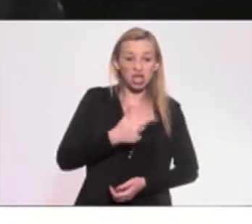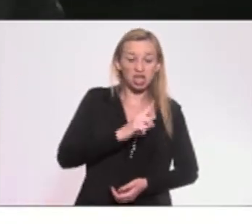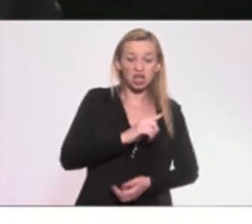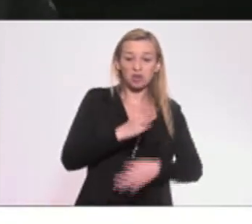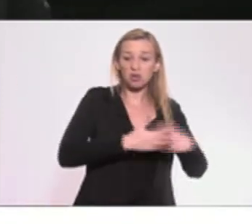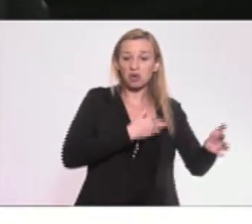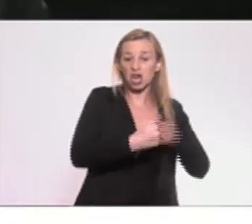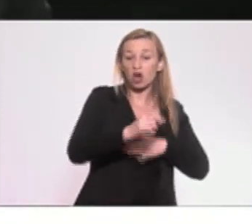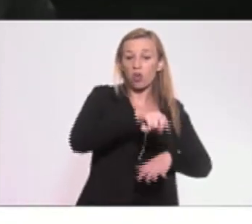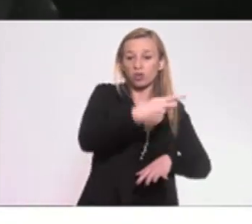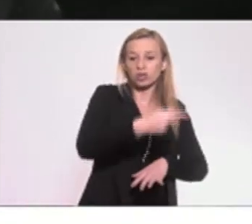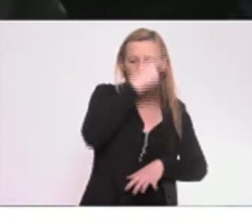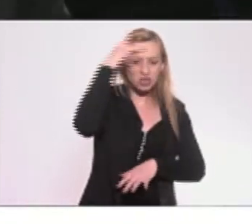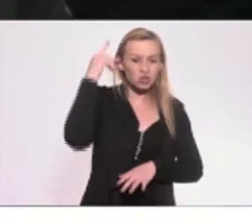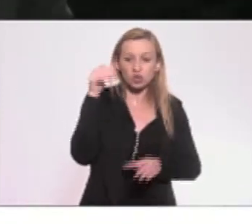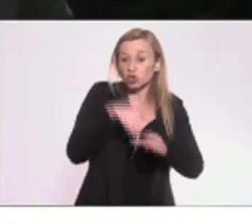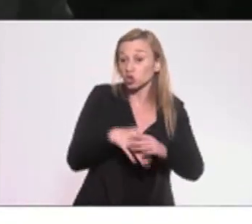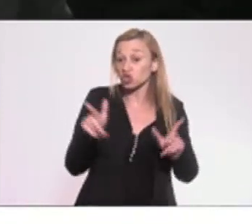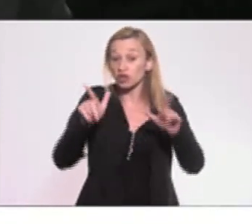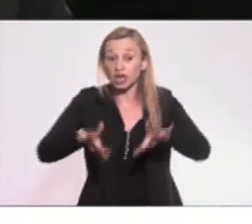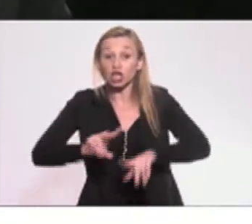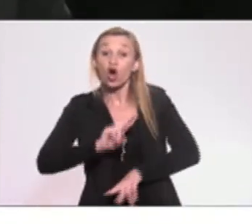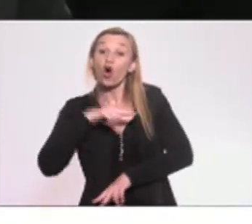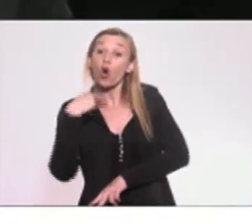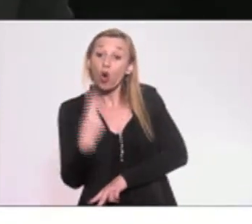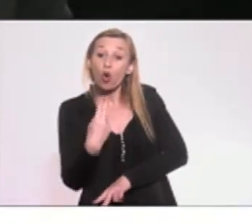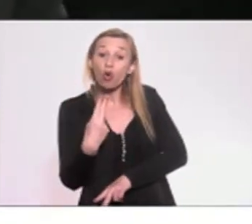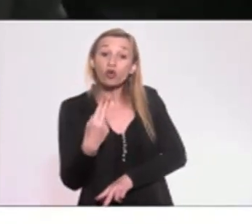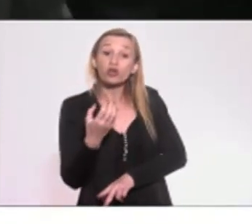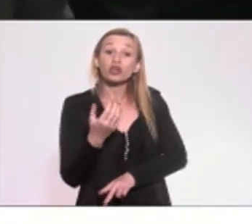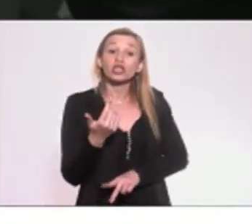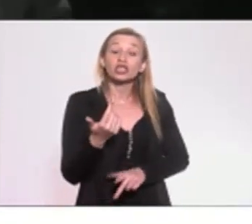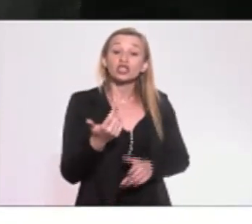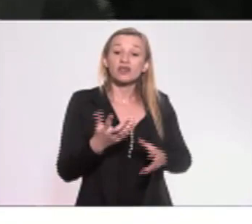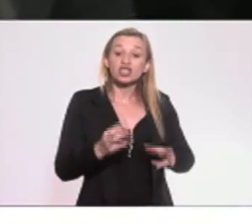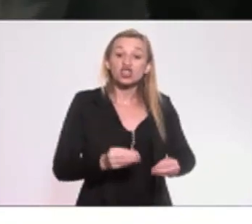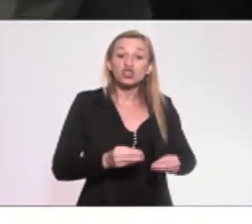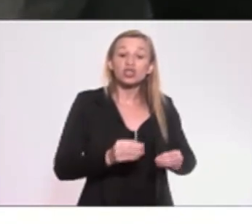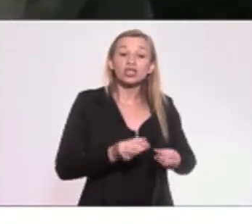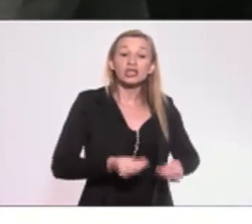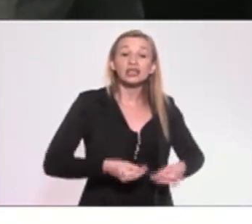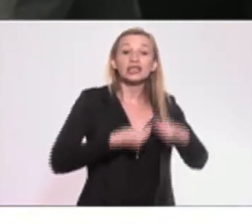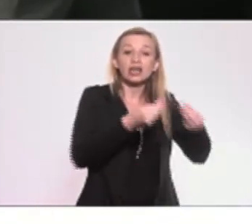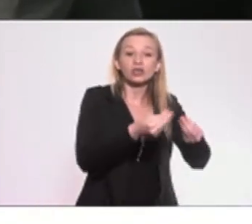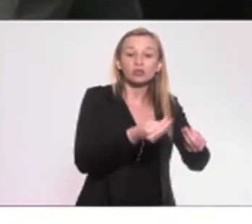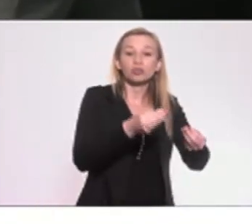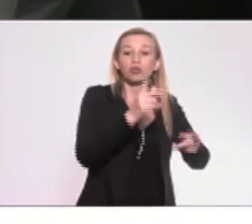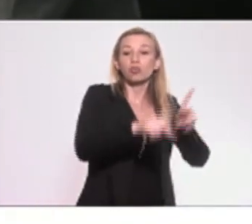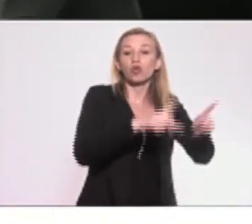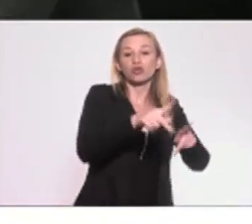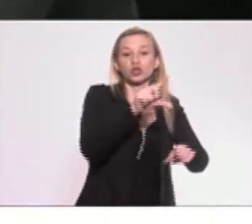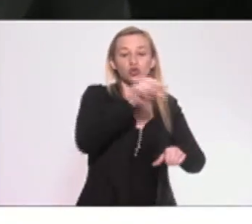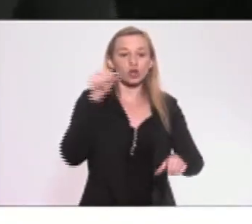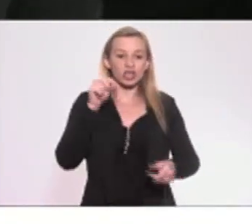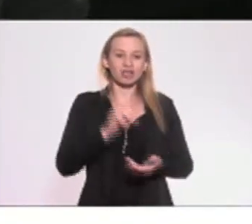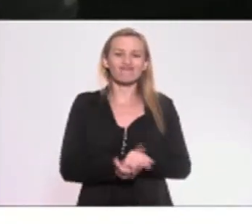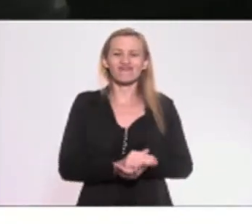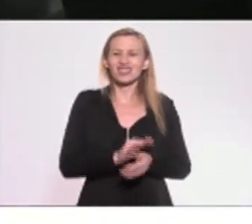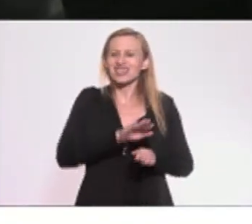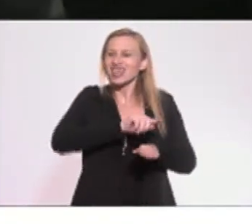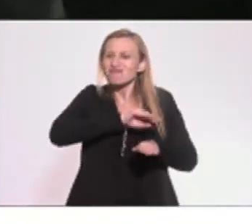forma diferente ou que estivesse jogando para a torcida. Isso seria se apequenar